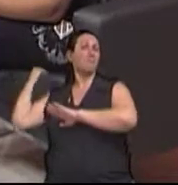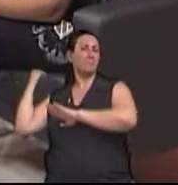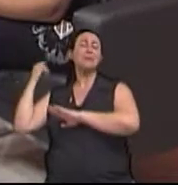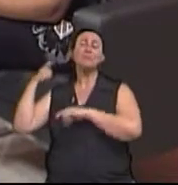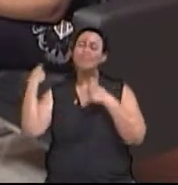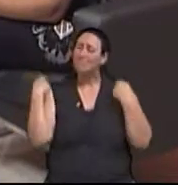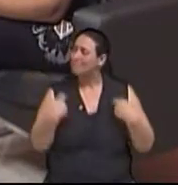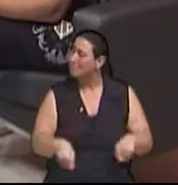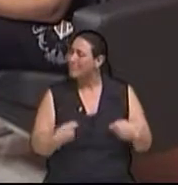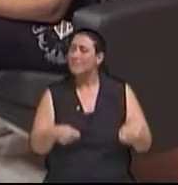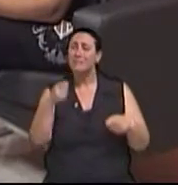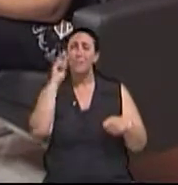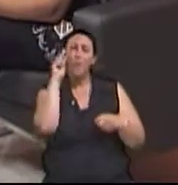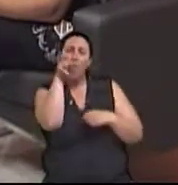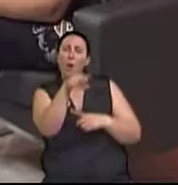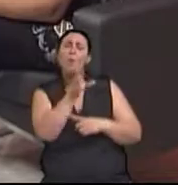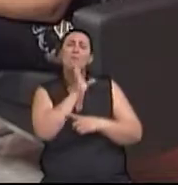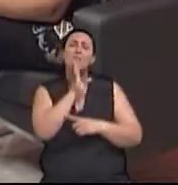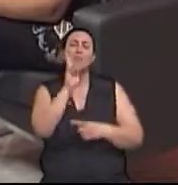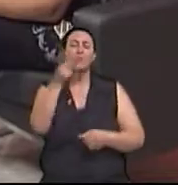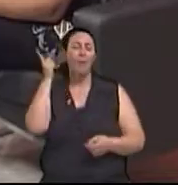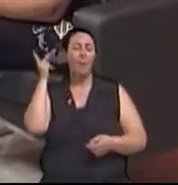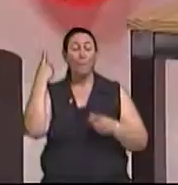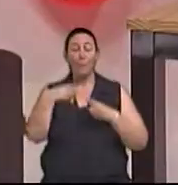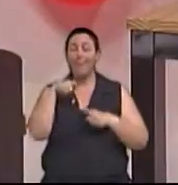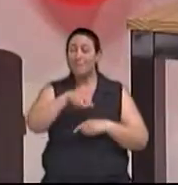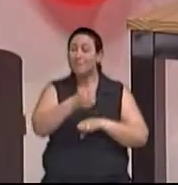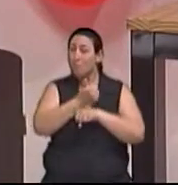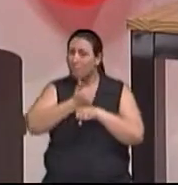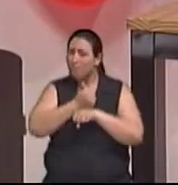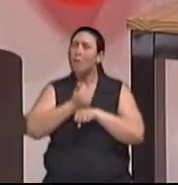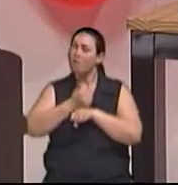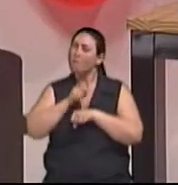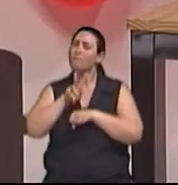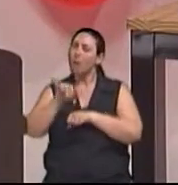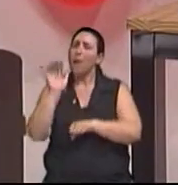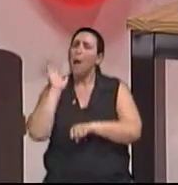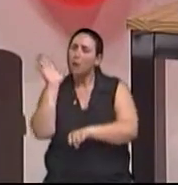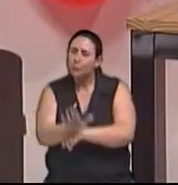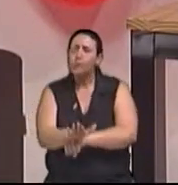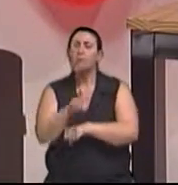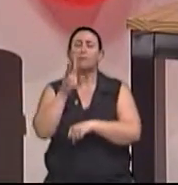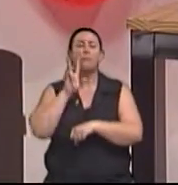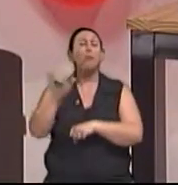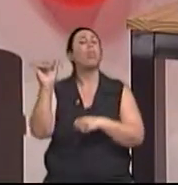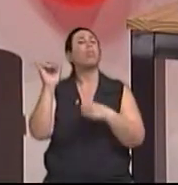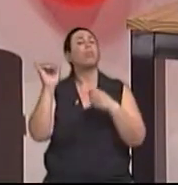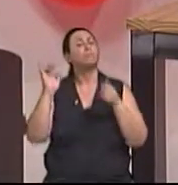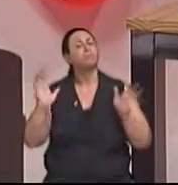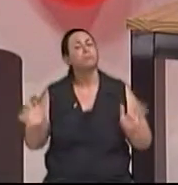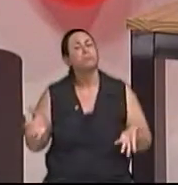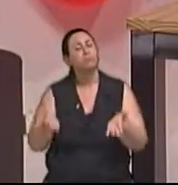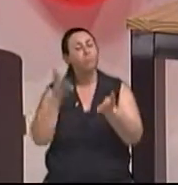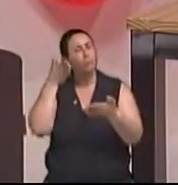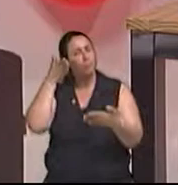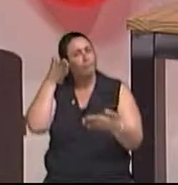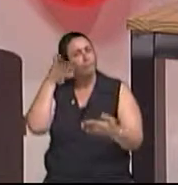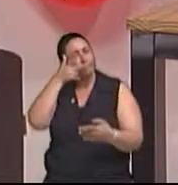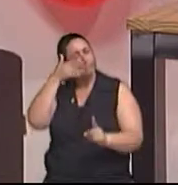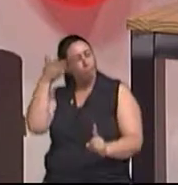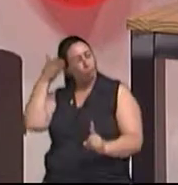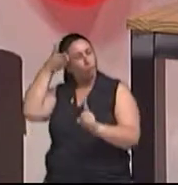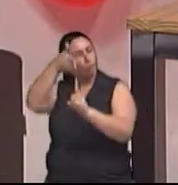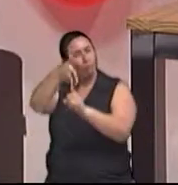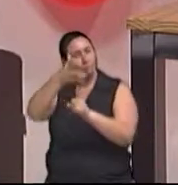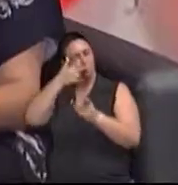também ajuda a encontrar soluções e esse profissional vai ajudar a dar esse Norte entendi olhar essa